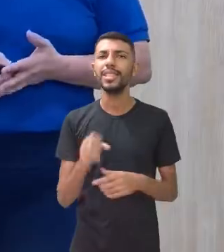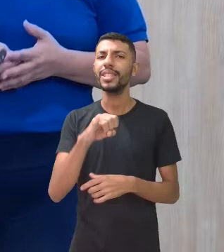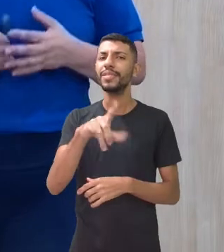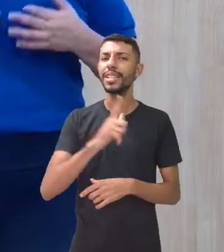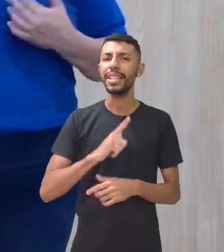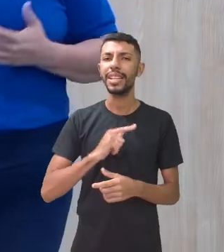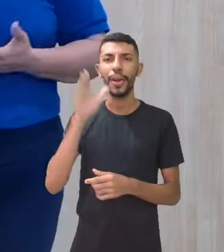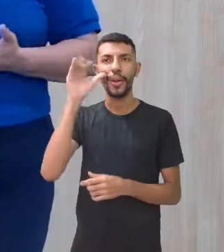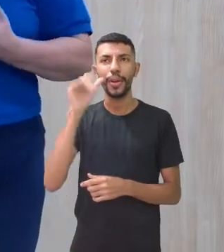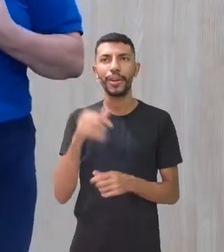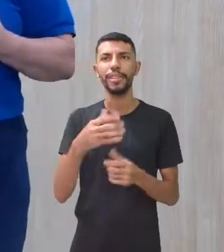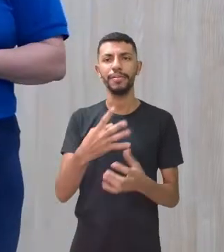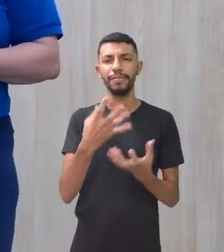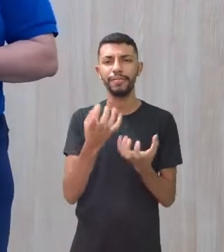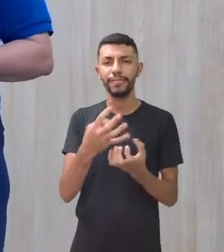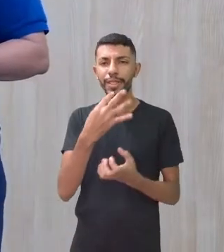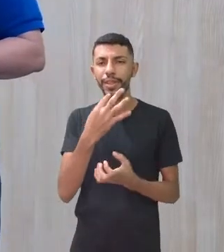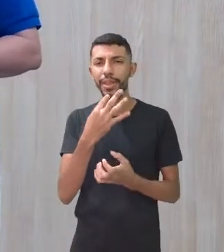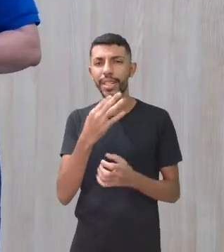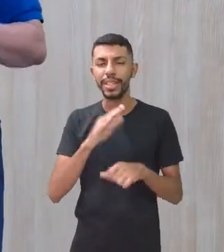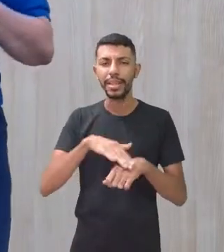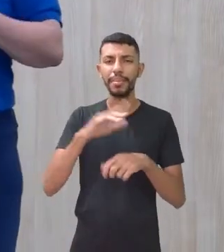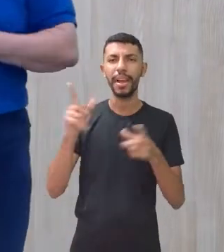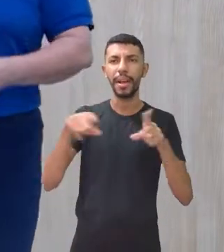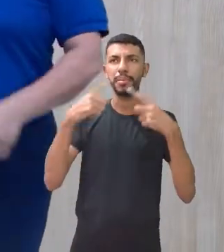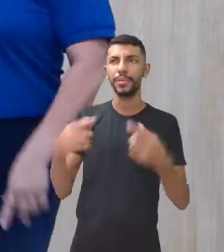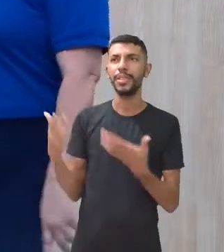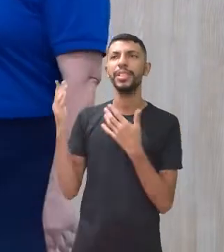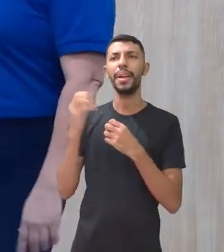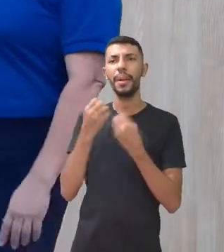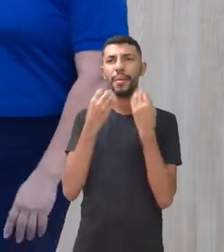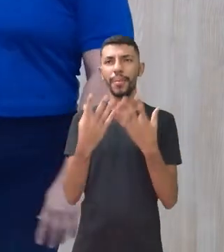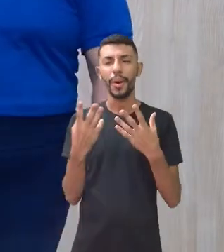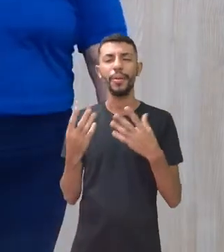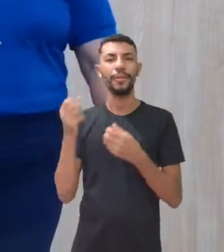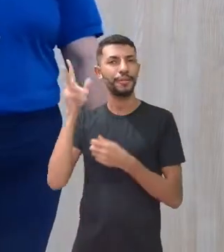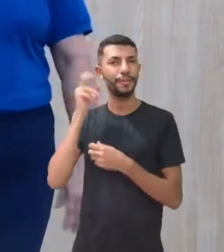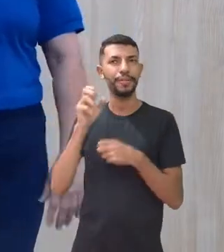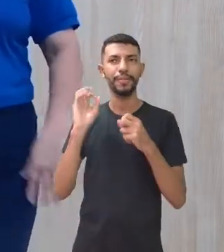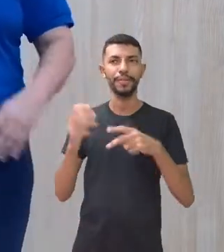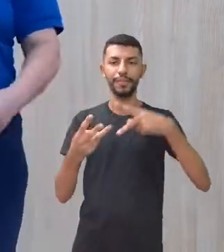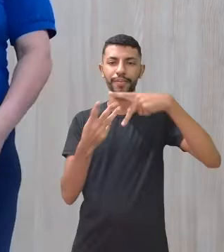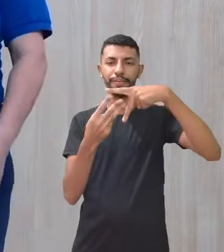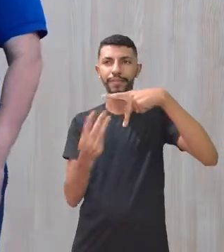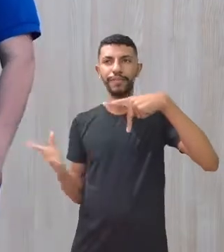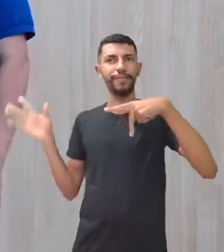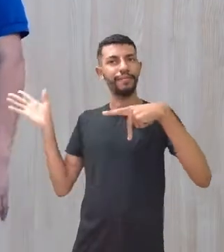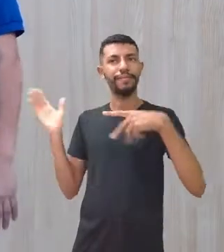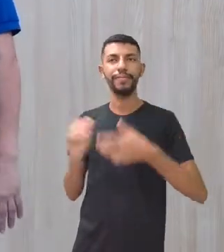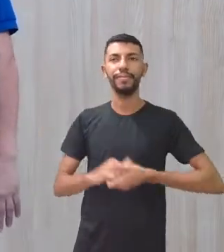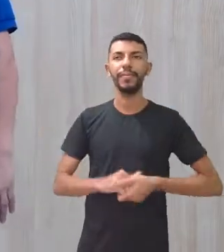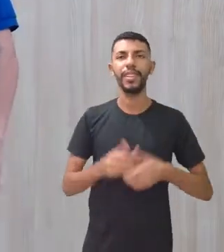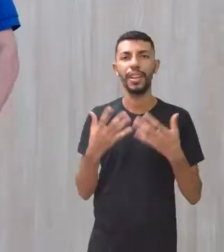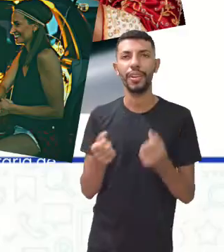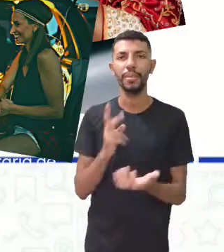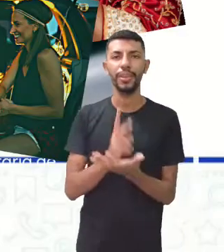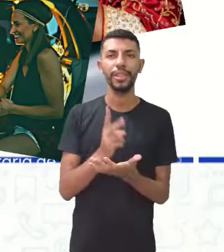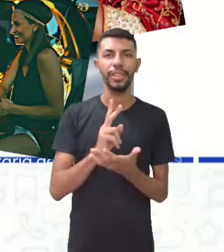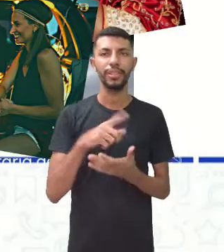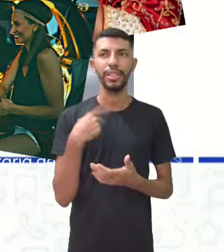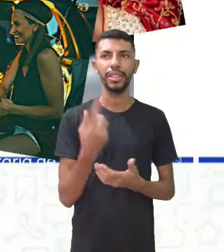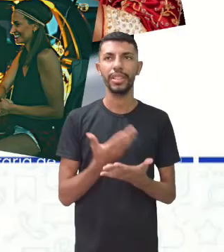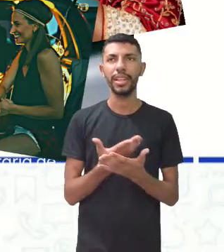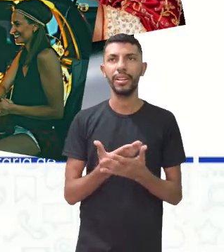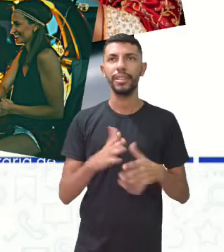quiser conhecer mais dessa música, vale a pena ouvir. E é só usar o QR Code, ok? Vamos seguindo com a nossa aula. E